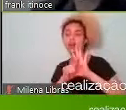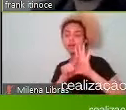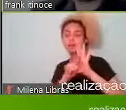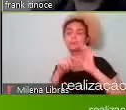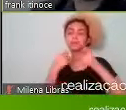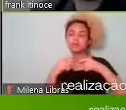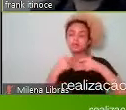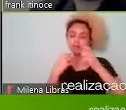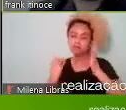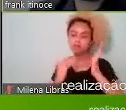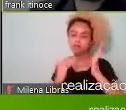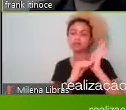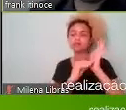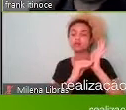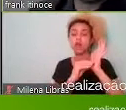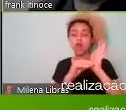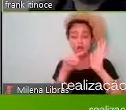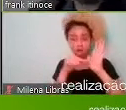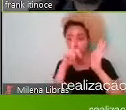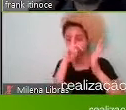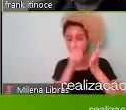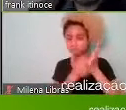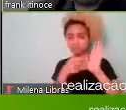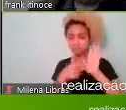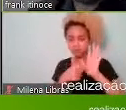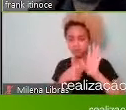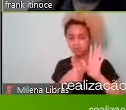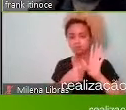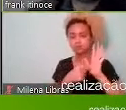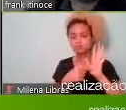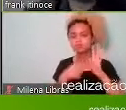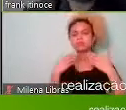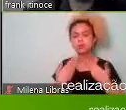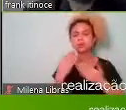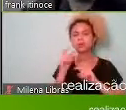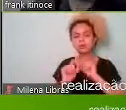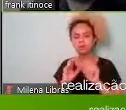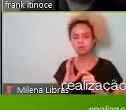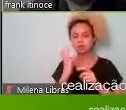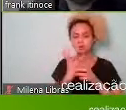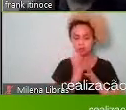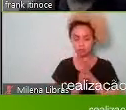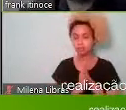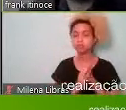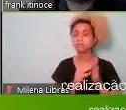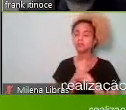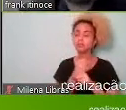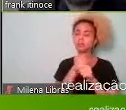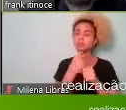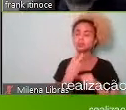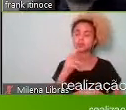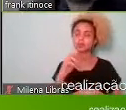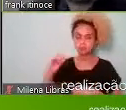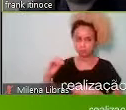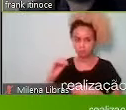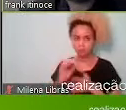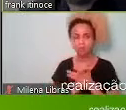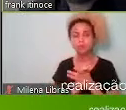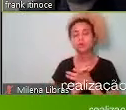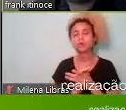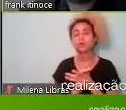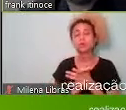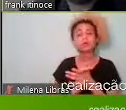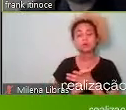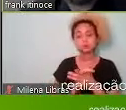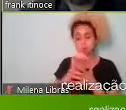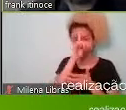ser aquela determinada peça. Então, o que aconteceu? Em 2000, o comando do bombeiro,